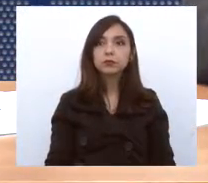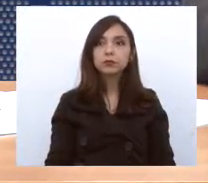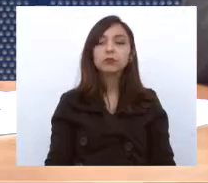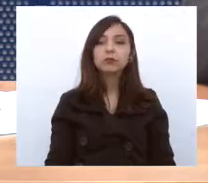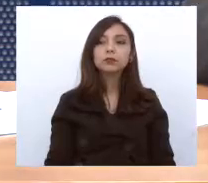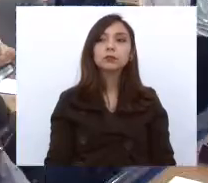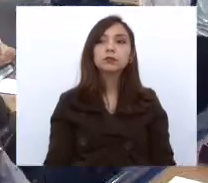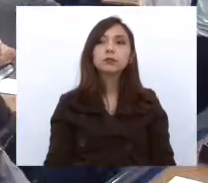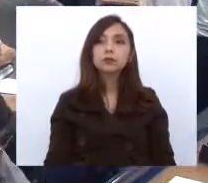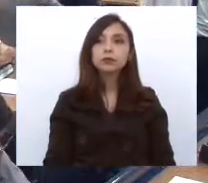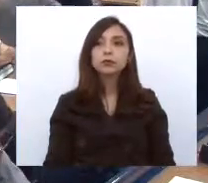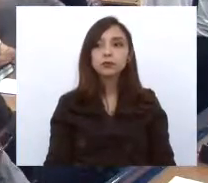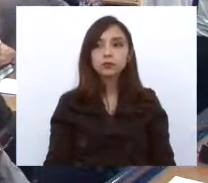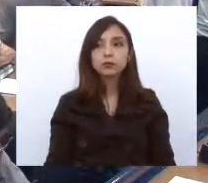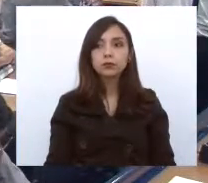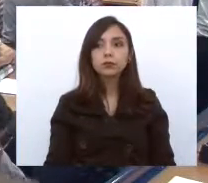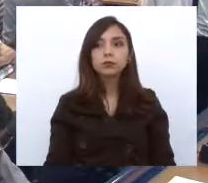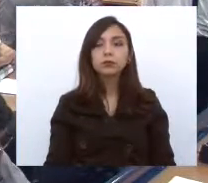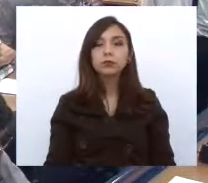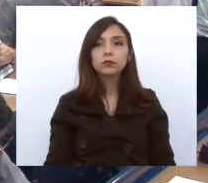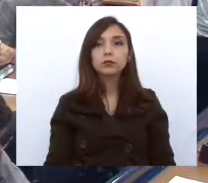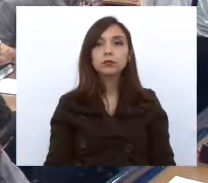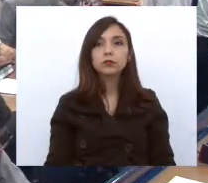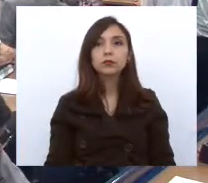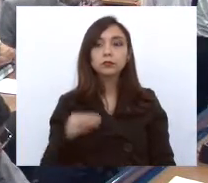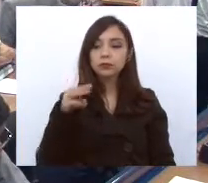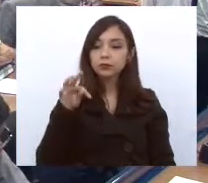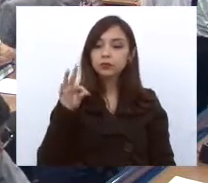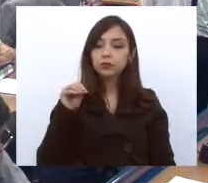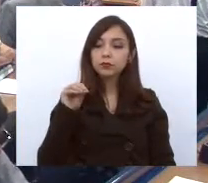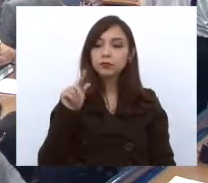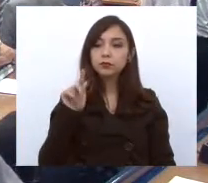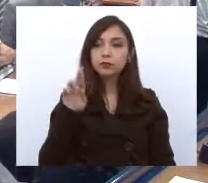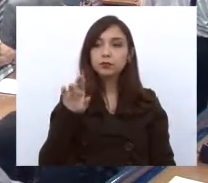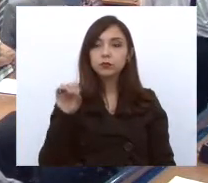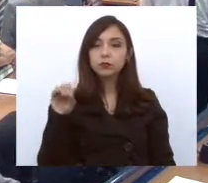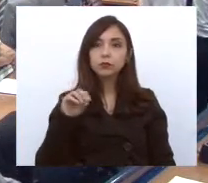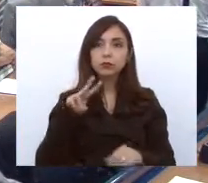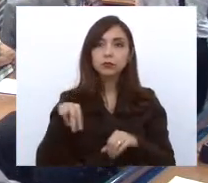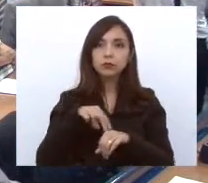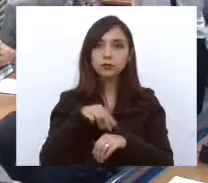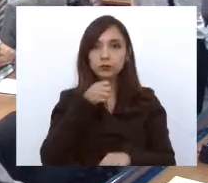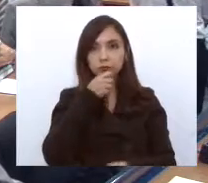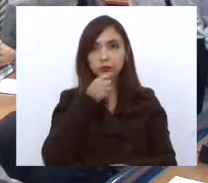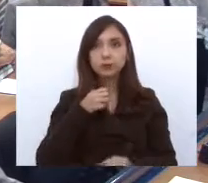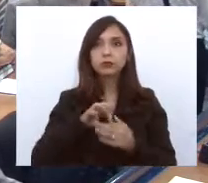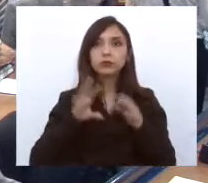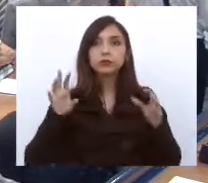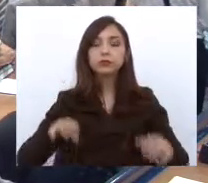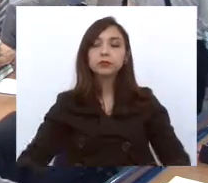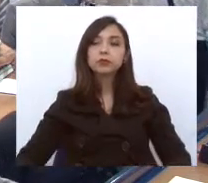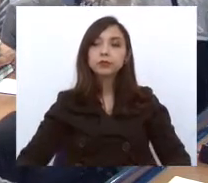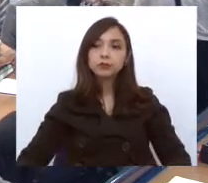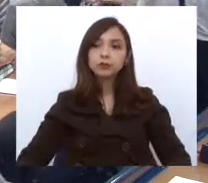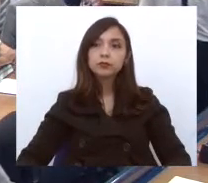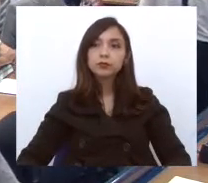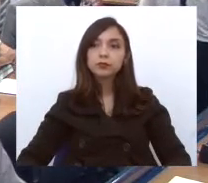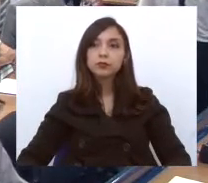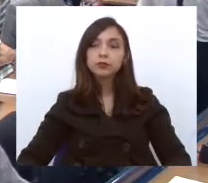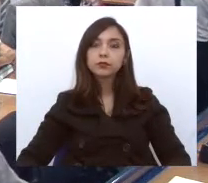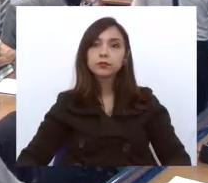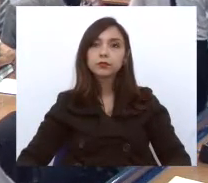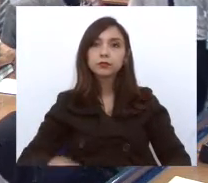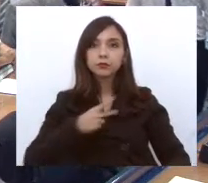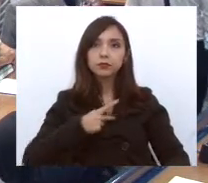senhor presidente. Pela ordem, vereador Luiz Mato Grosso. Pela liderança do PP. Pela liderança do partido, vereador. Senhor